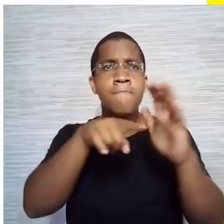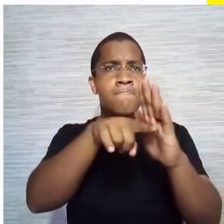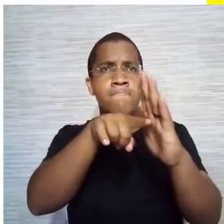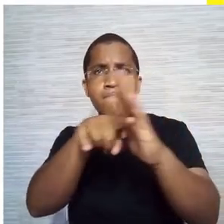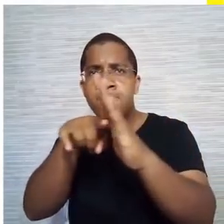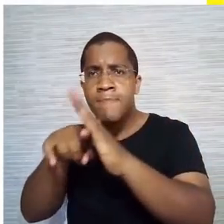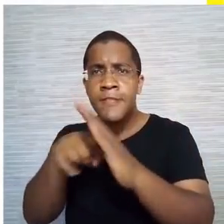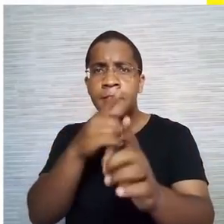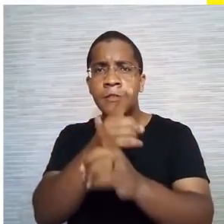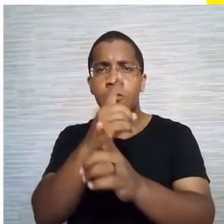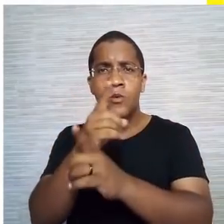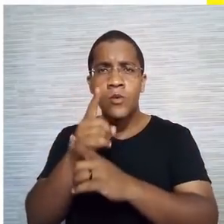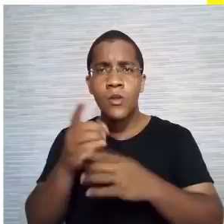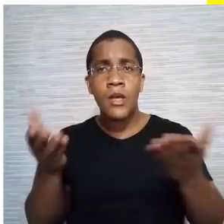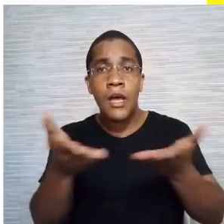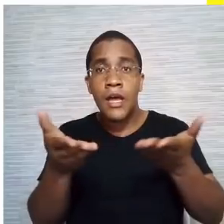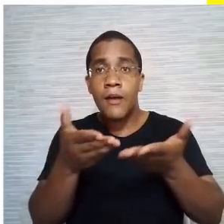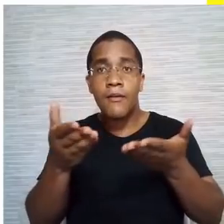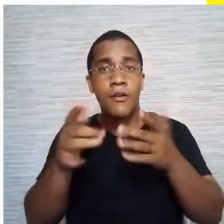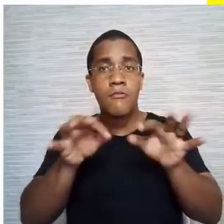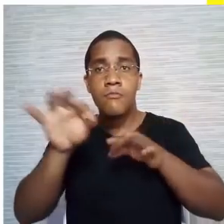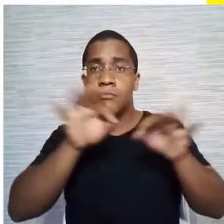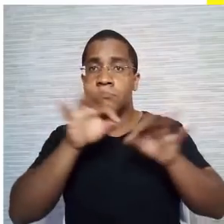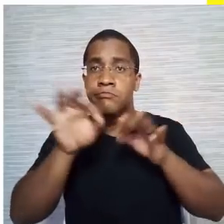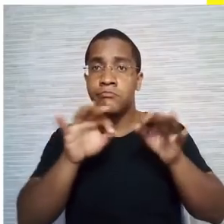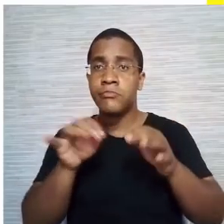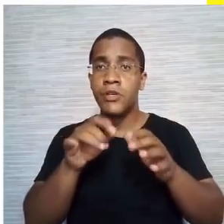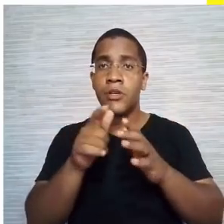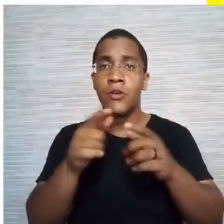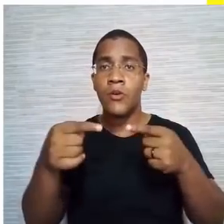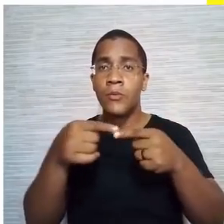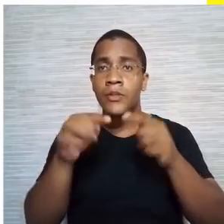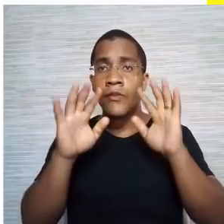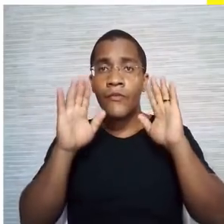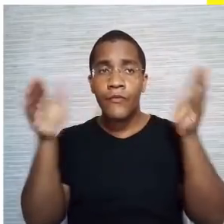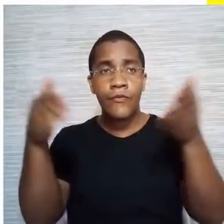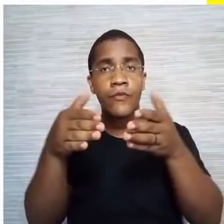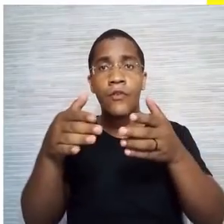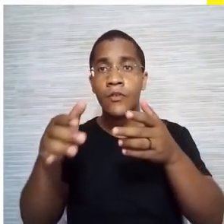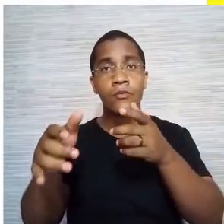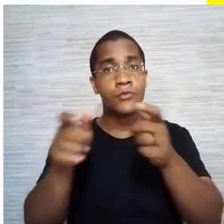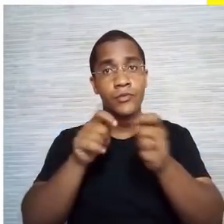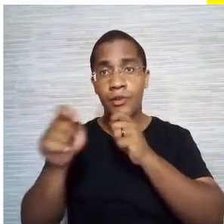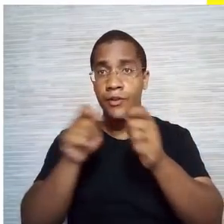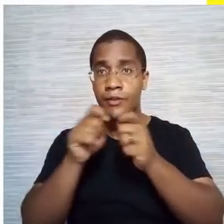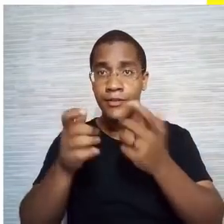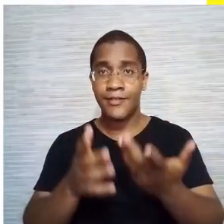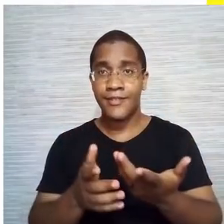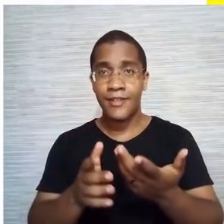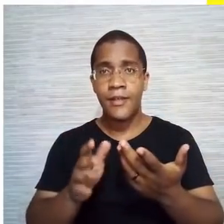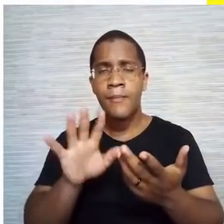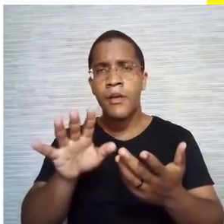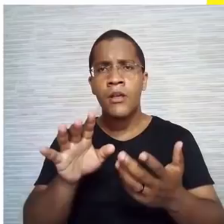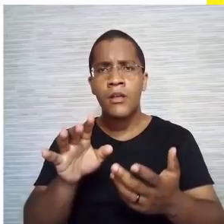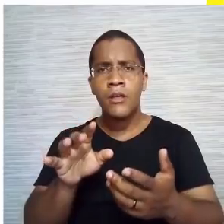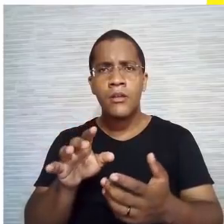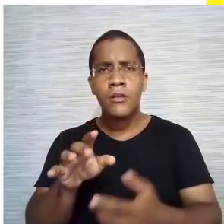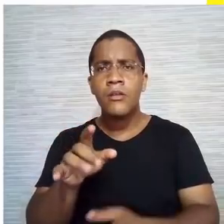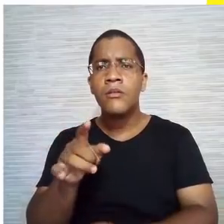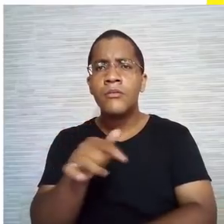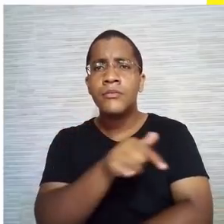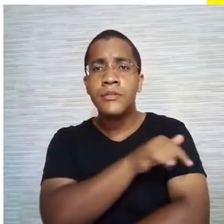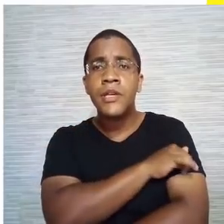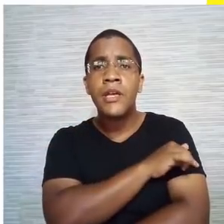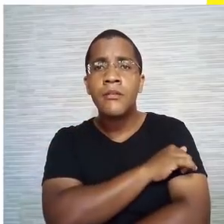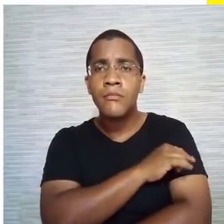propor, certo, a elaboração de um texto de teor jornalístico. A segunda, a área jurídica, ela é muito utilizada